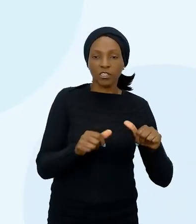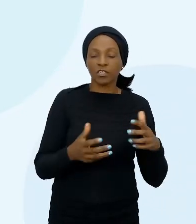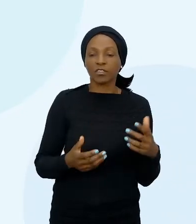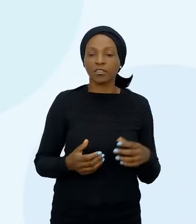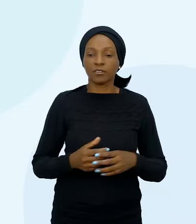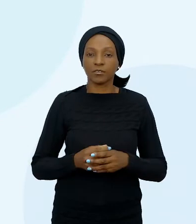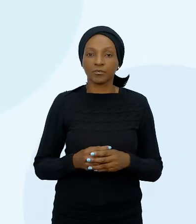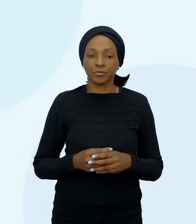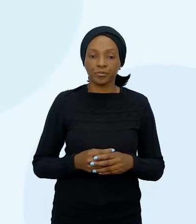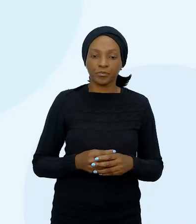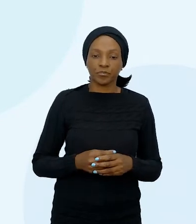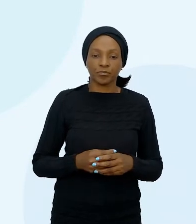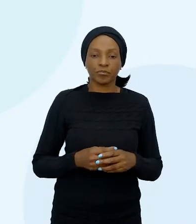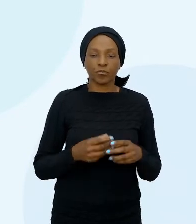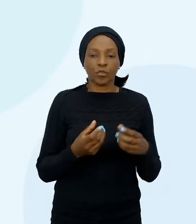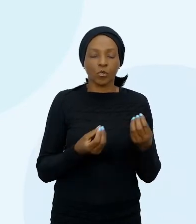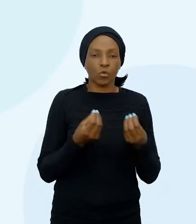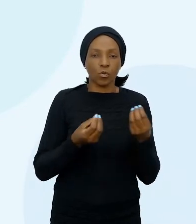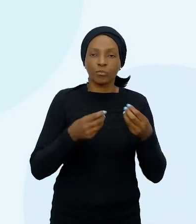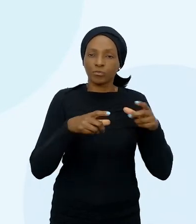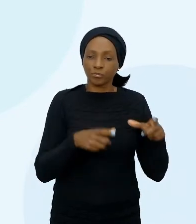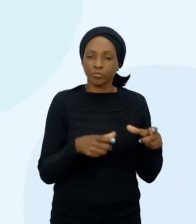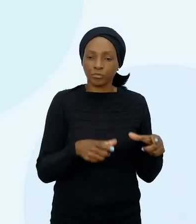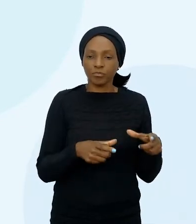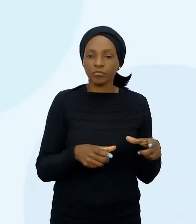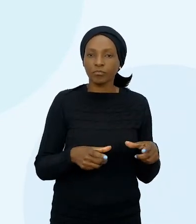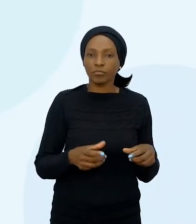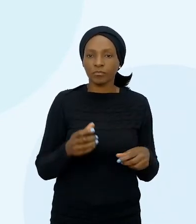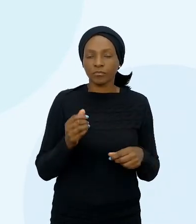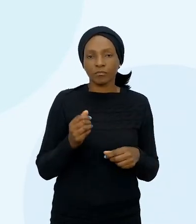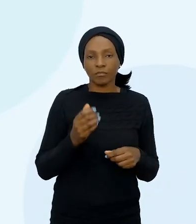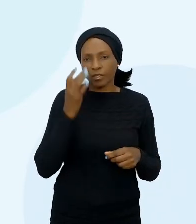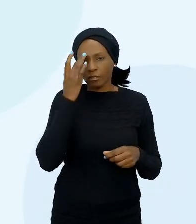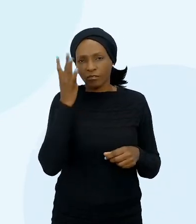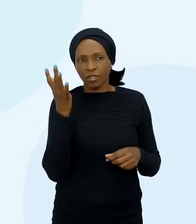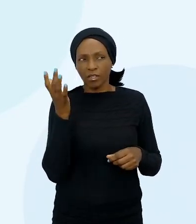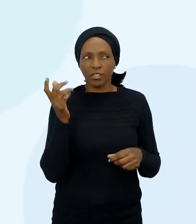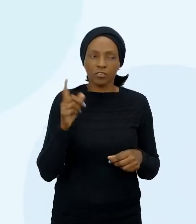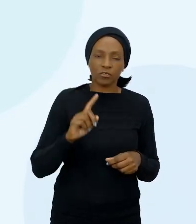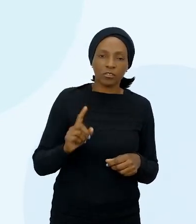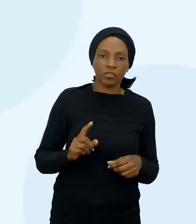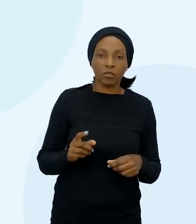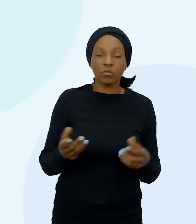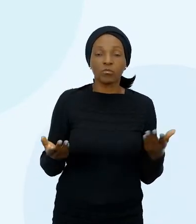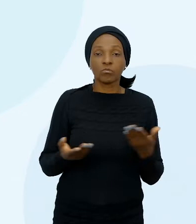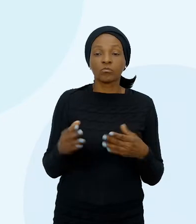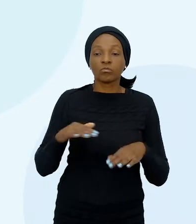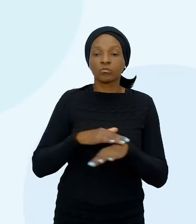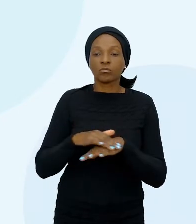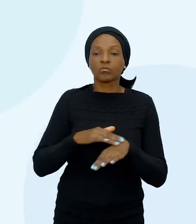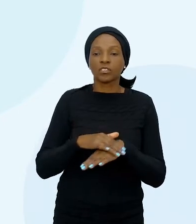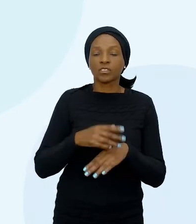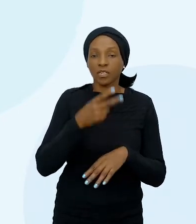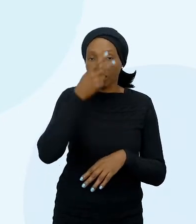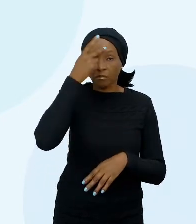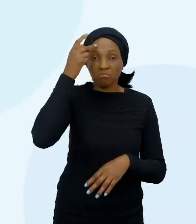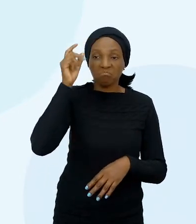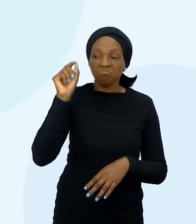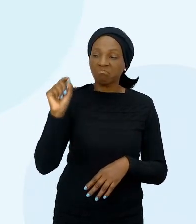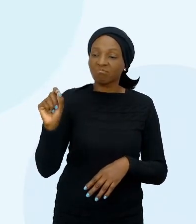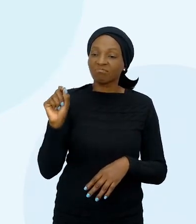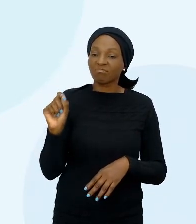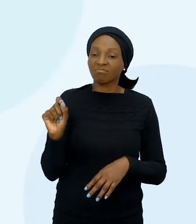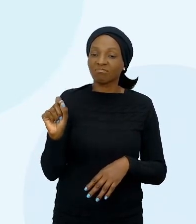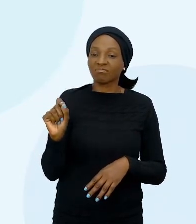condições desse local, né? A viabilidade desse local. Hoje nós vamos conversar aí quem vai fazer,